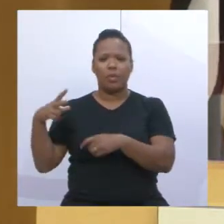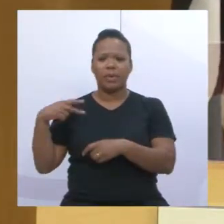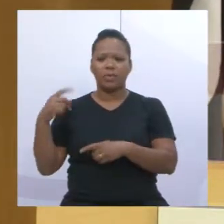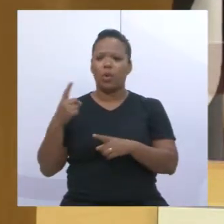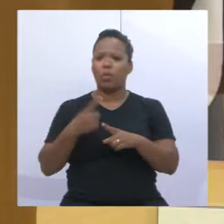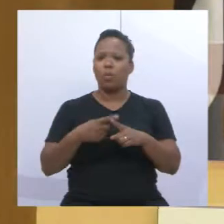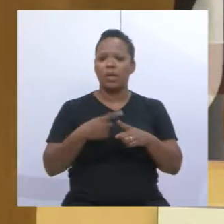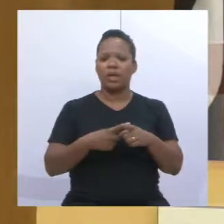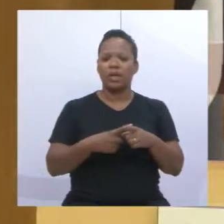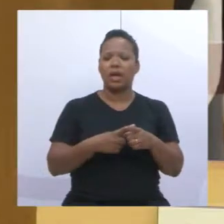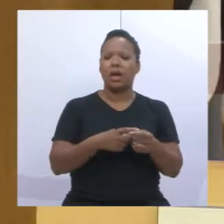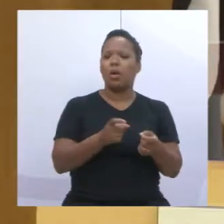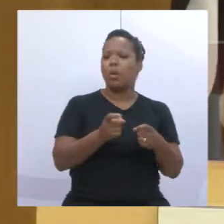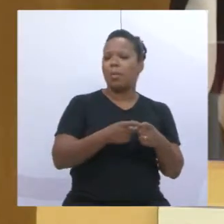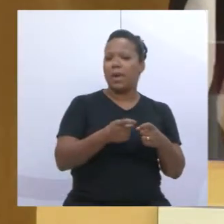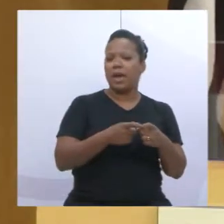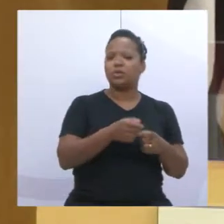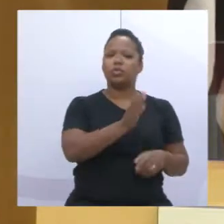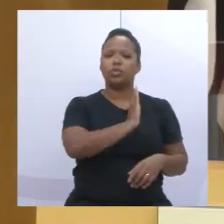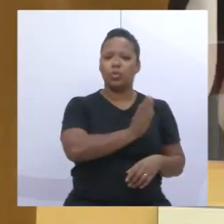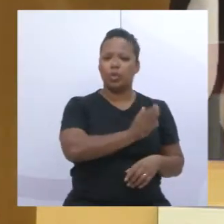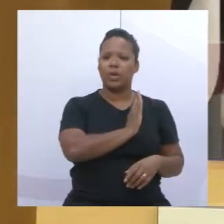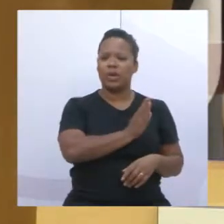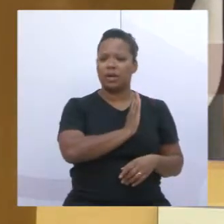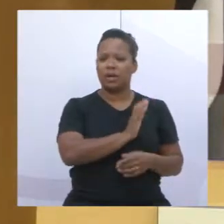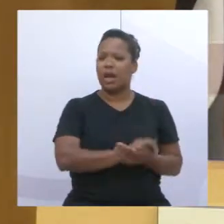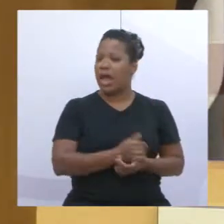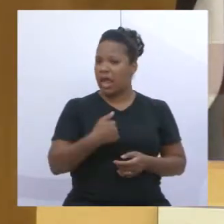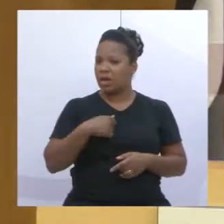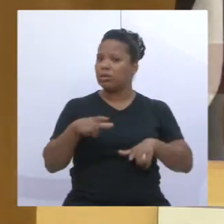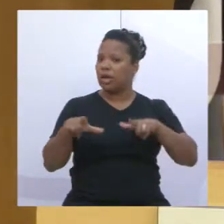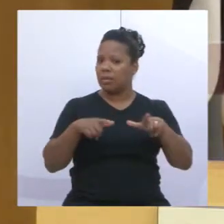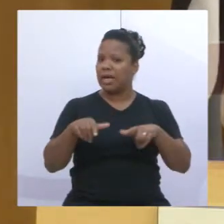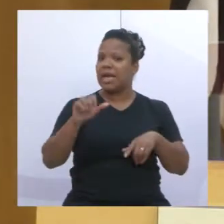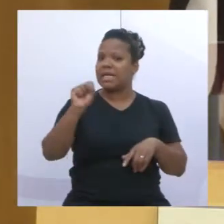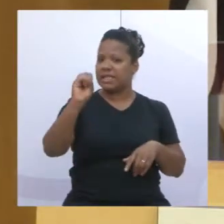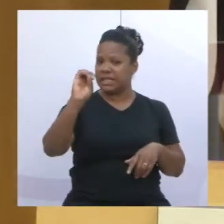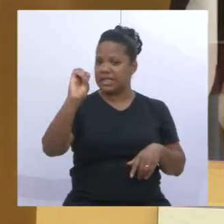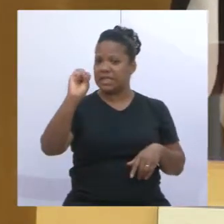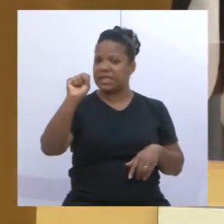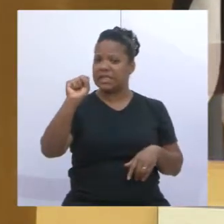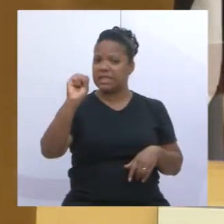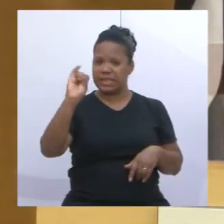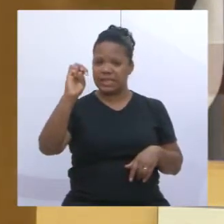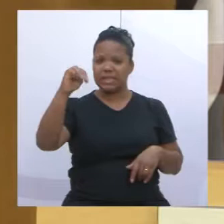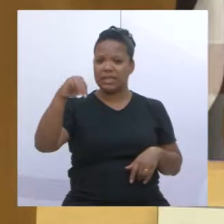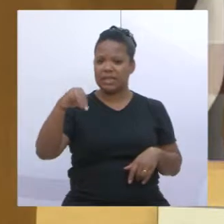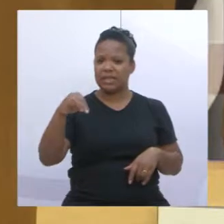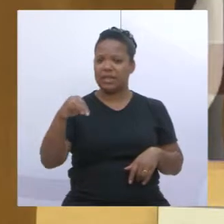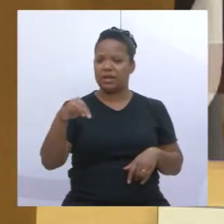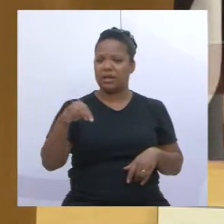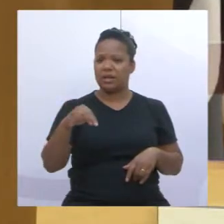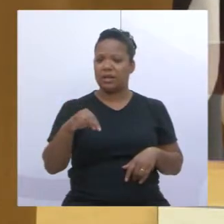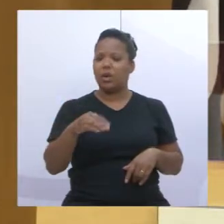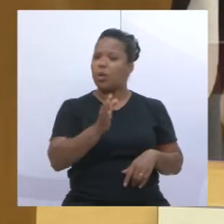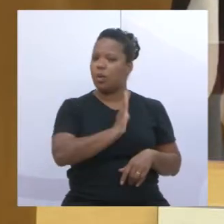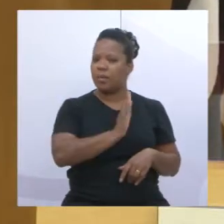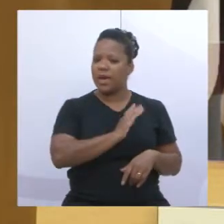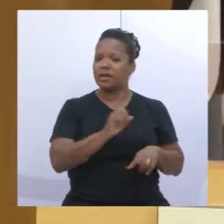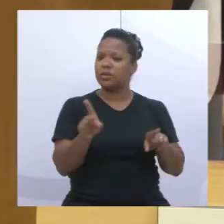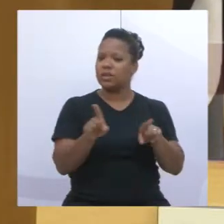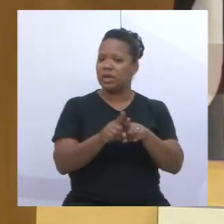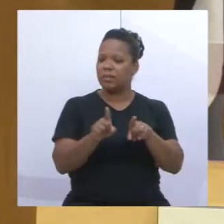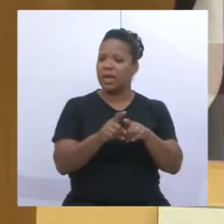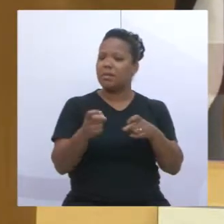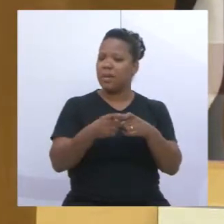consulta do cardiologista, e olha, eu atendi no SIM, como cardiologista e geriatra também lá, que uma